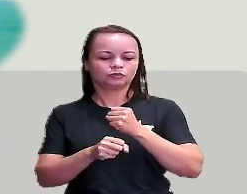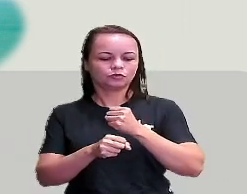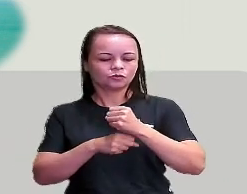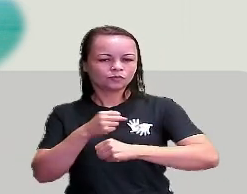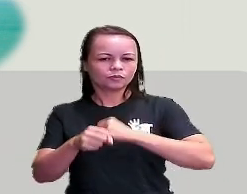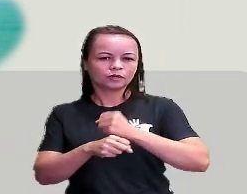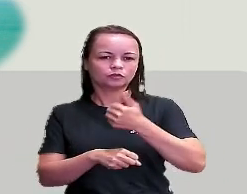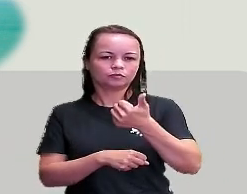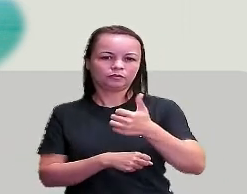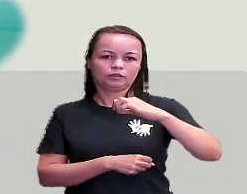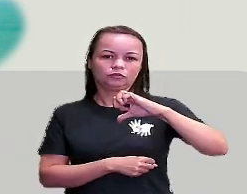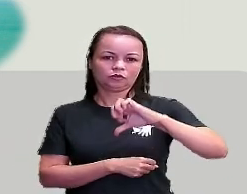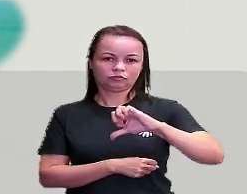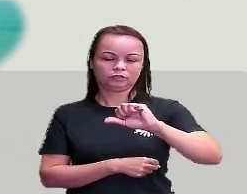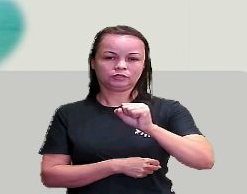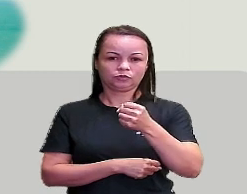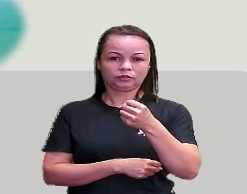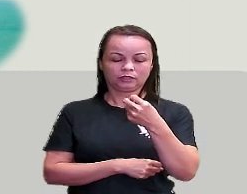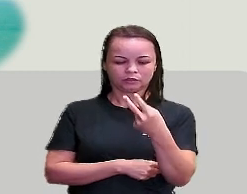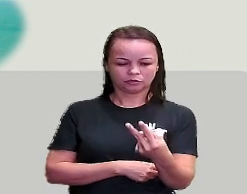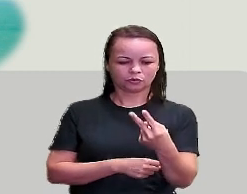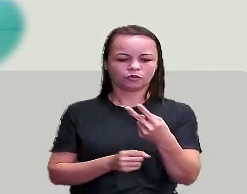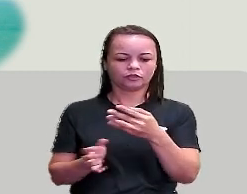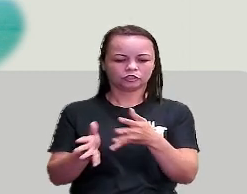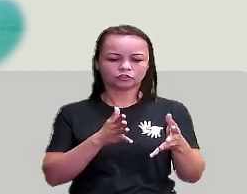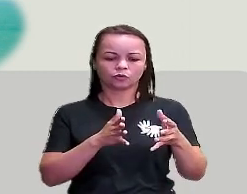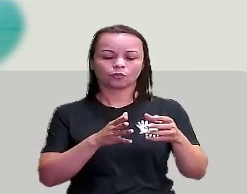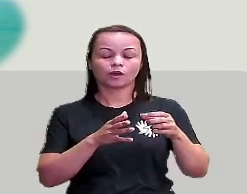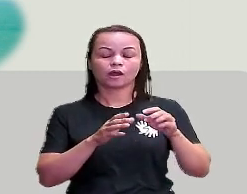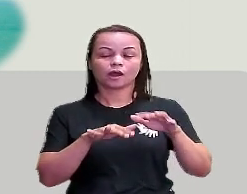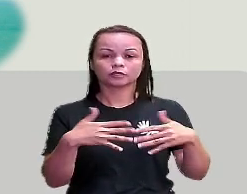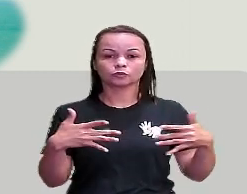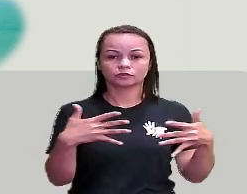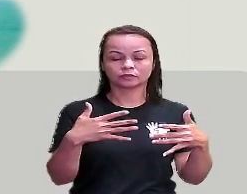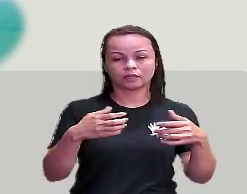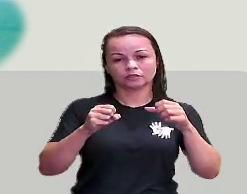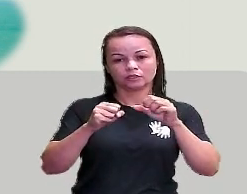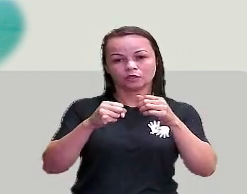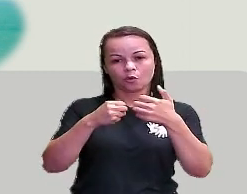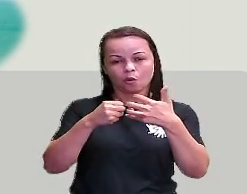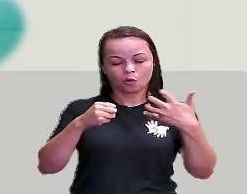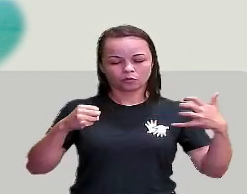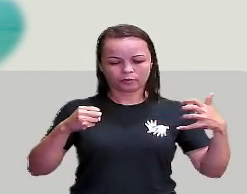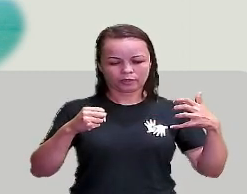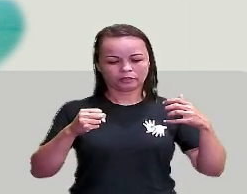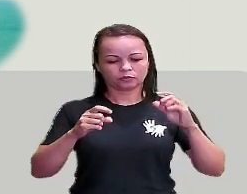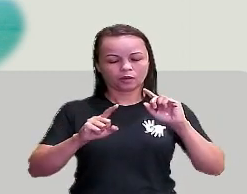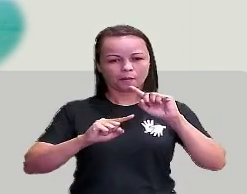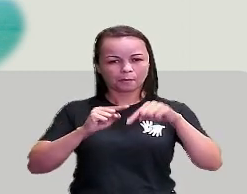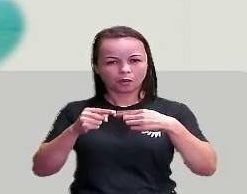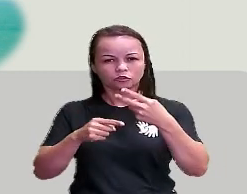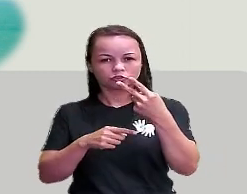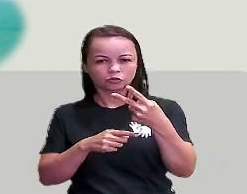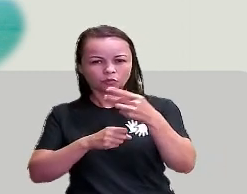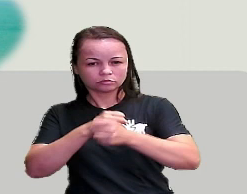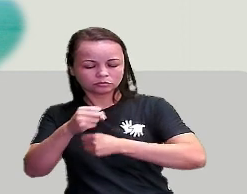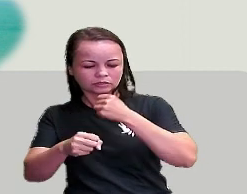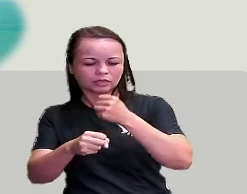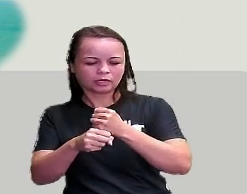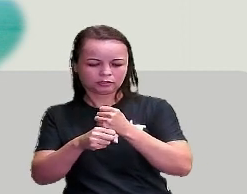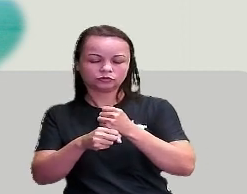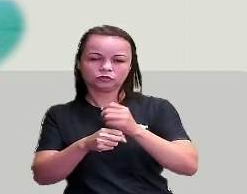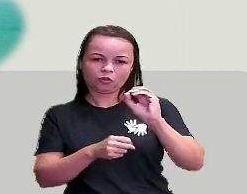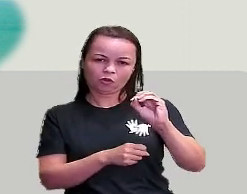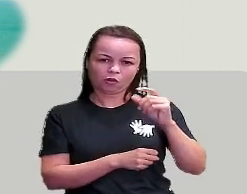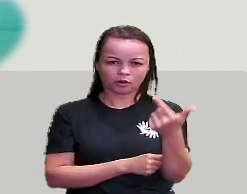Ouro Preto foi declarado em 1980. Após 2 anos dessa declaração, Olinda foi declarado